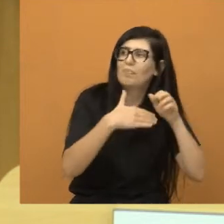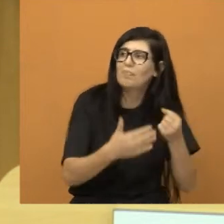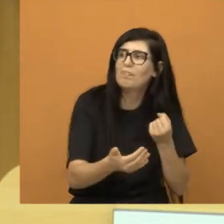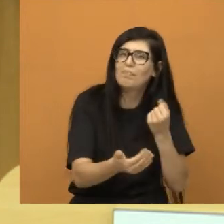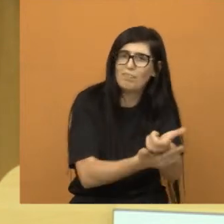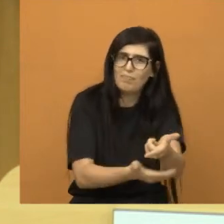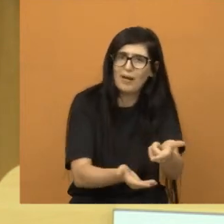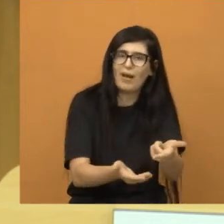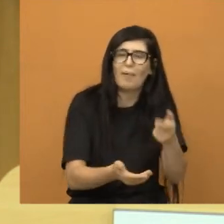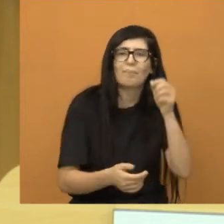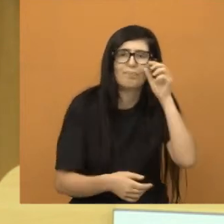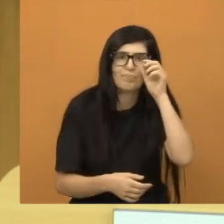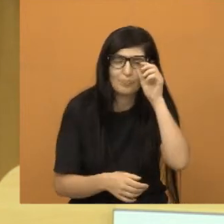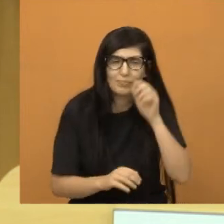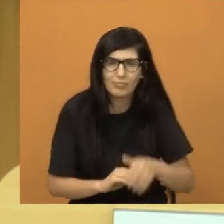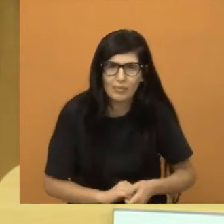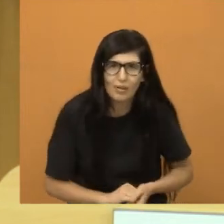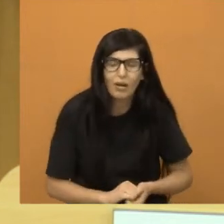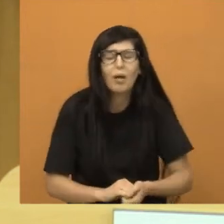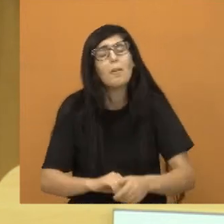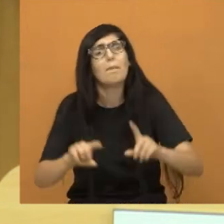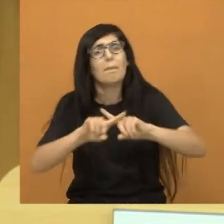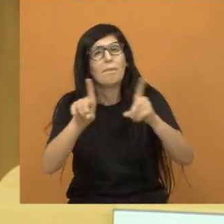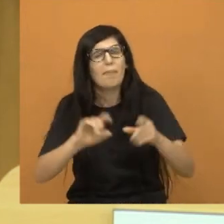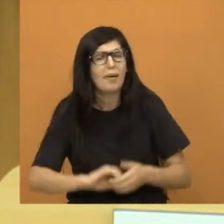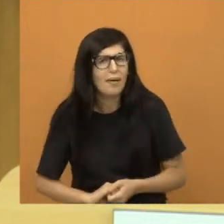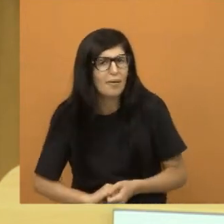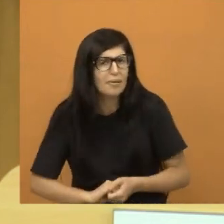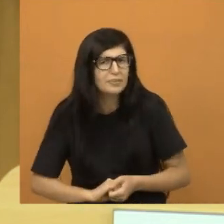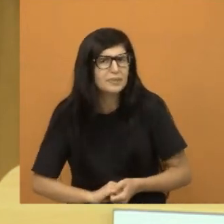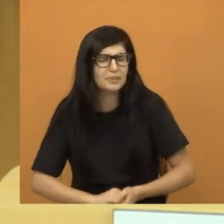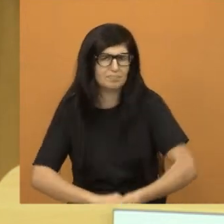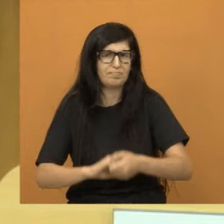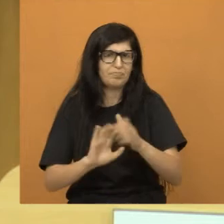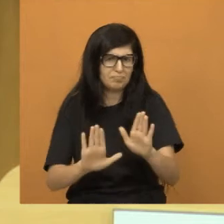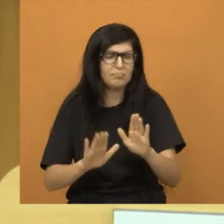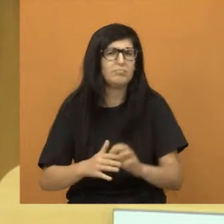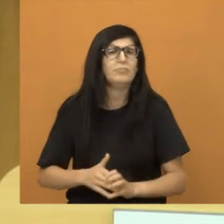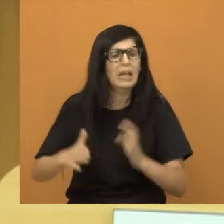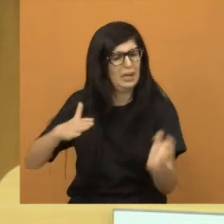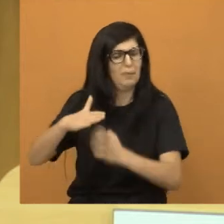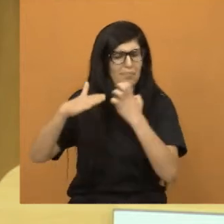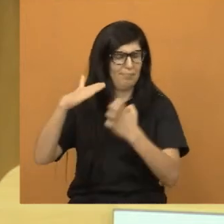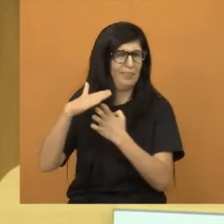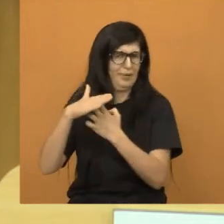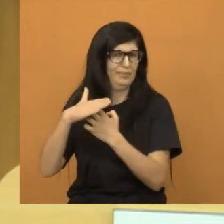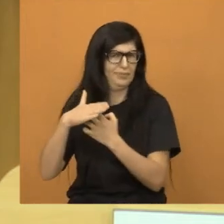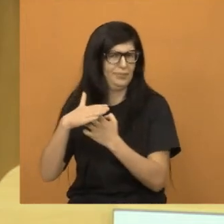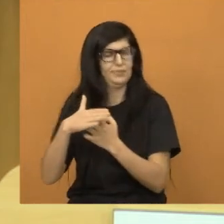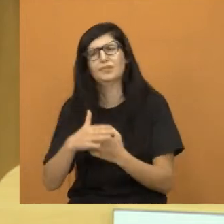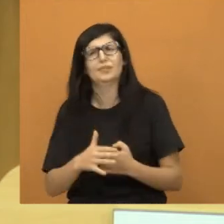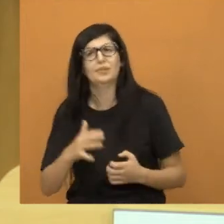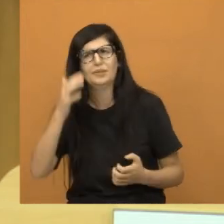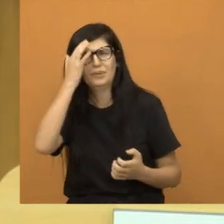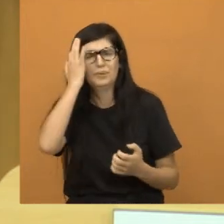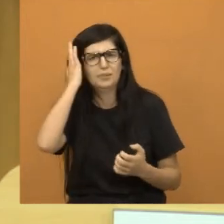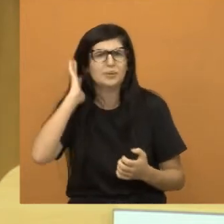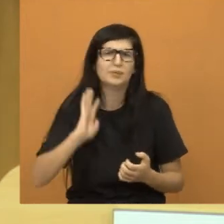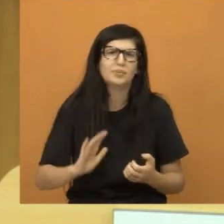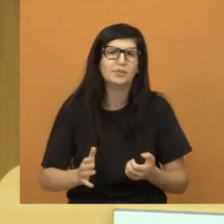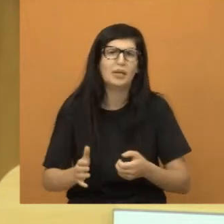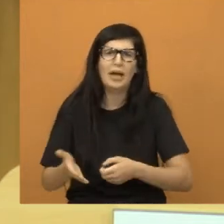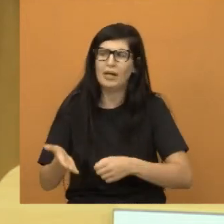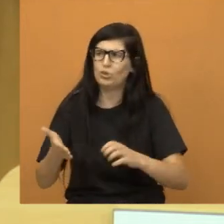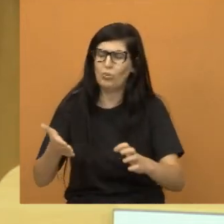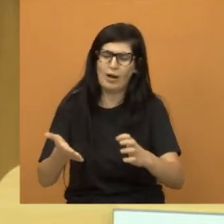questão de autuar os moradores do Chacras Guararema, ou seja, para que você entenda, Chacras Guararema é um bairro que fica